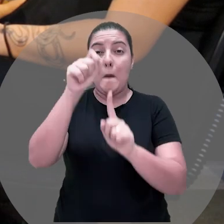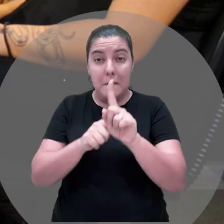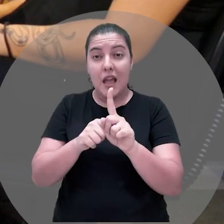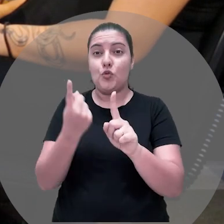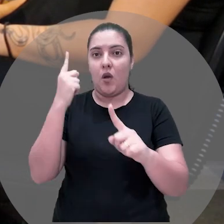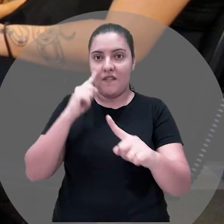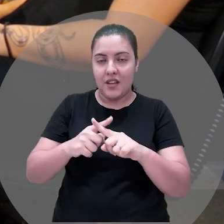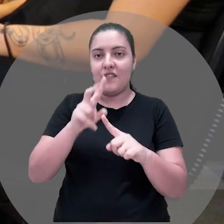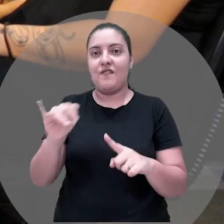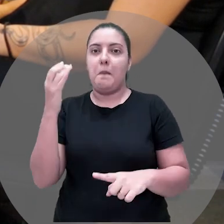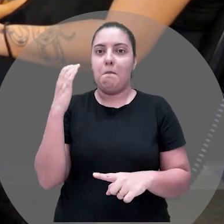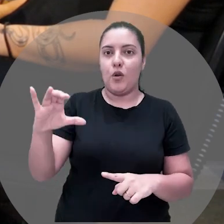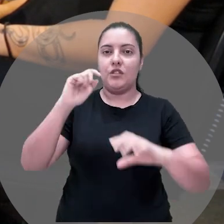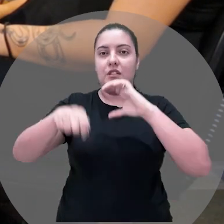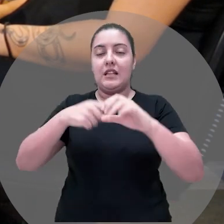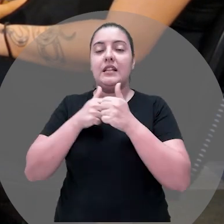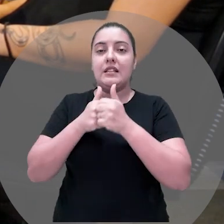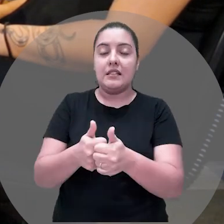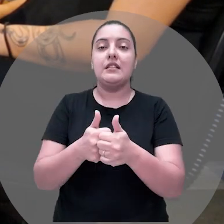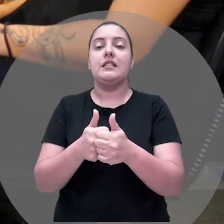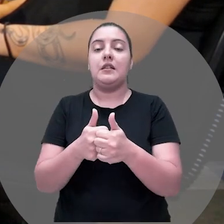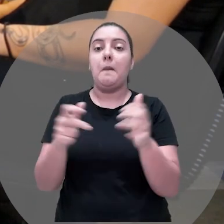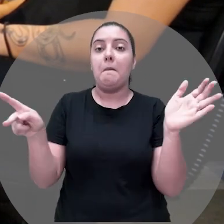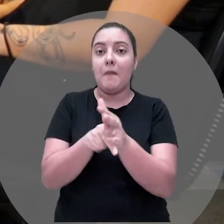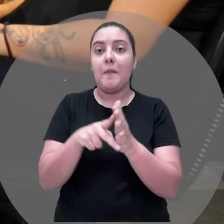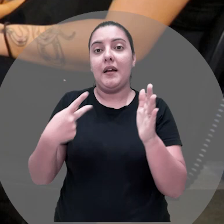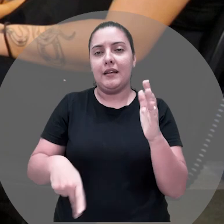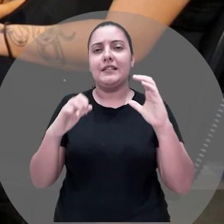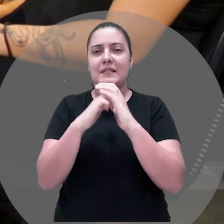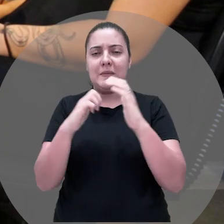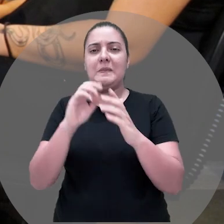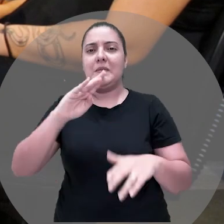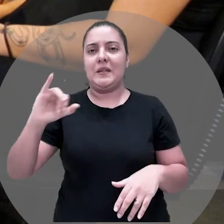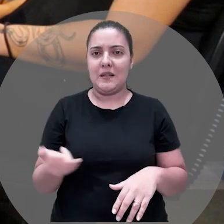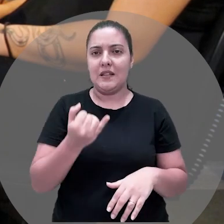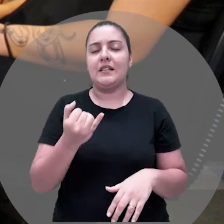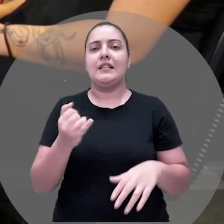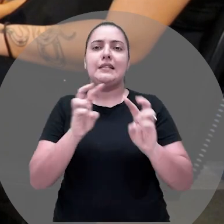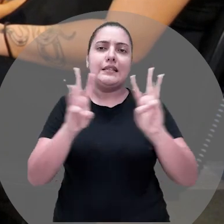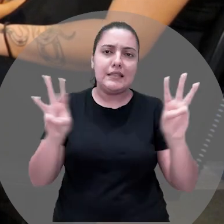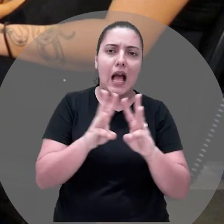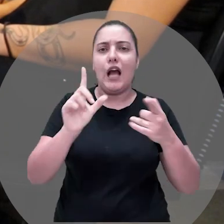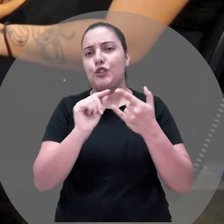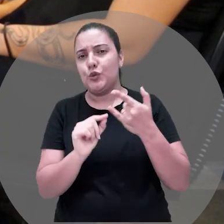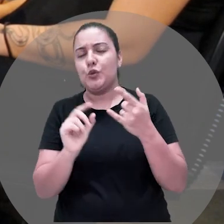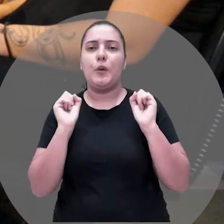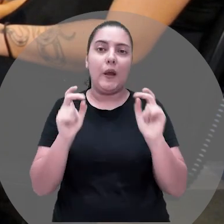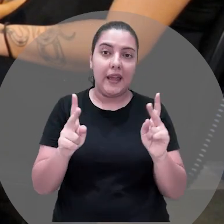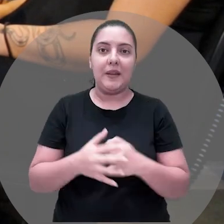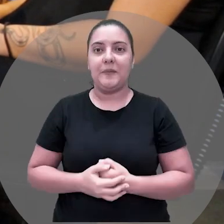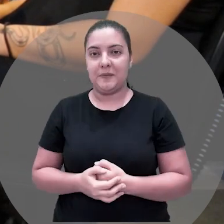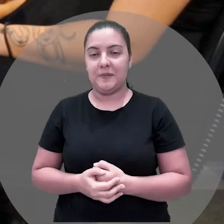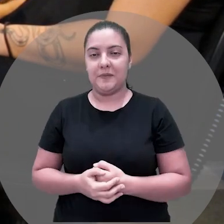tá postando algum vídeo e Sigam as redes sociais sempre cultural né Sempre cultural Bom Jardim tem um site YouTube